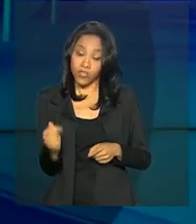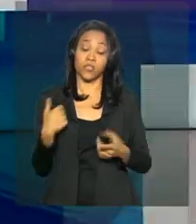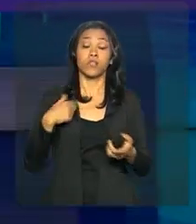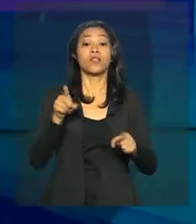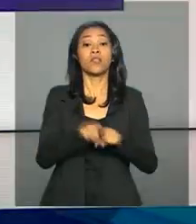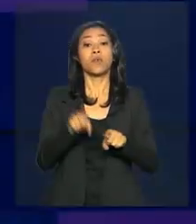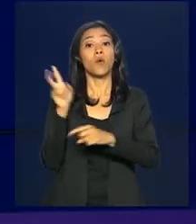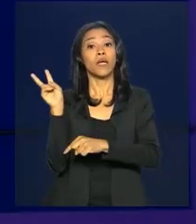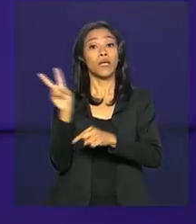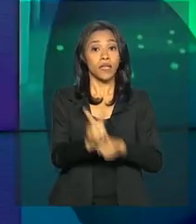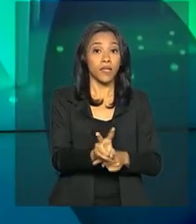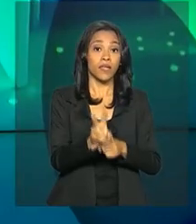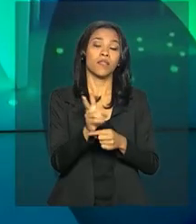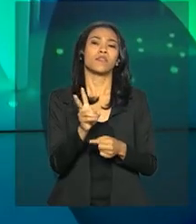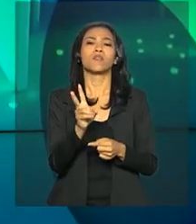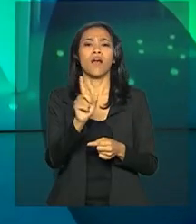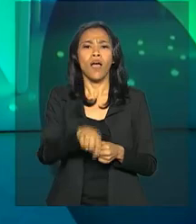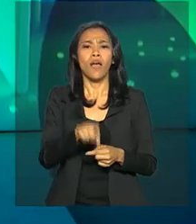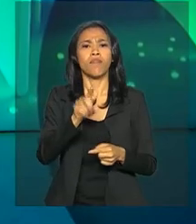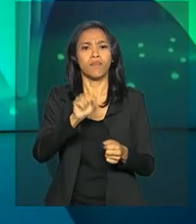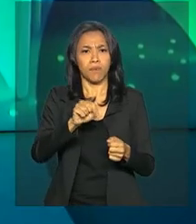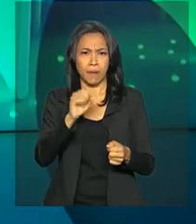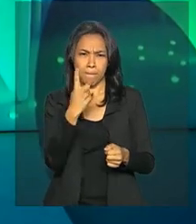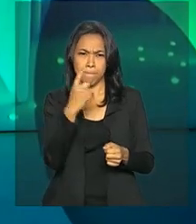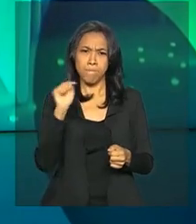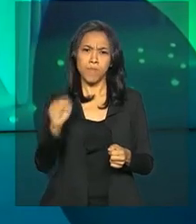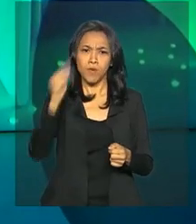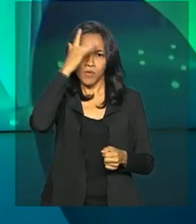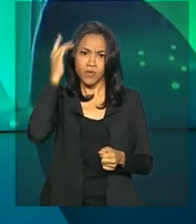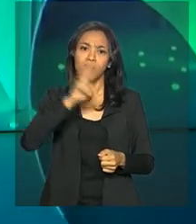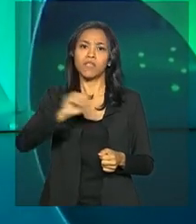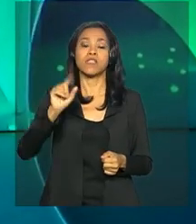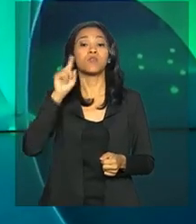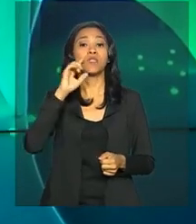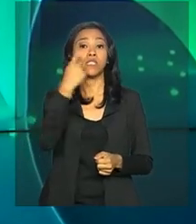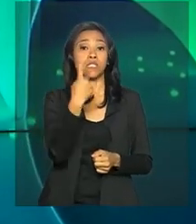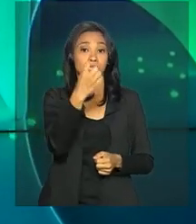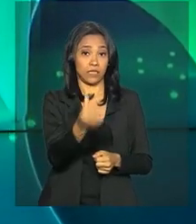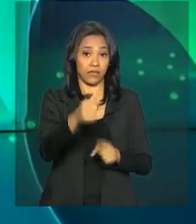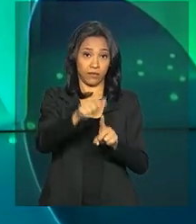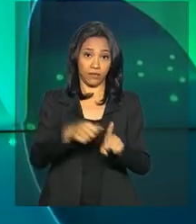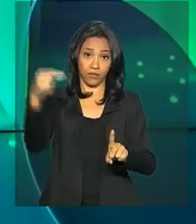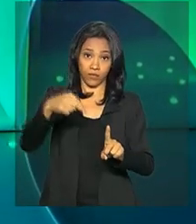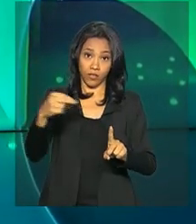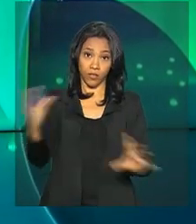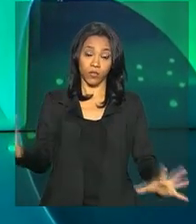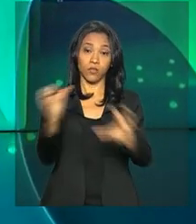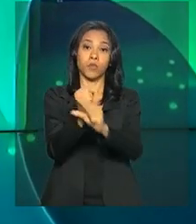de 1.000 contribuintes será realizado no dia 16 de novembro, totalizando mais de